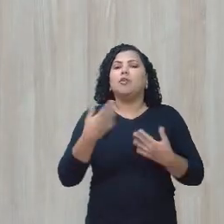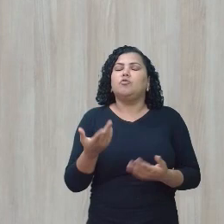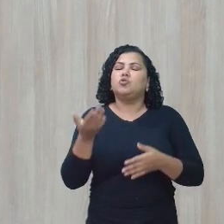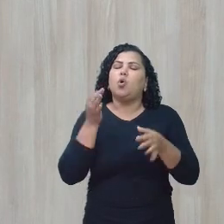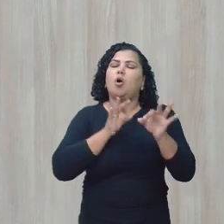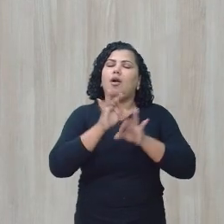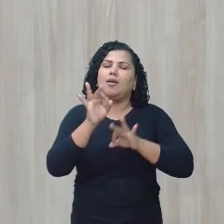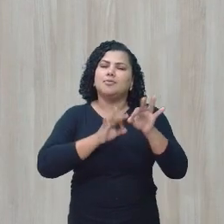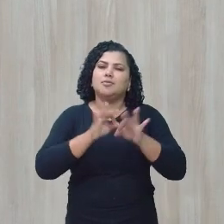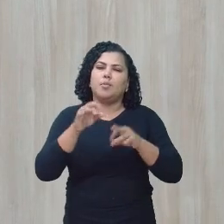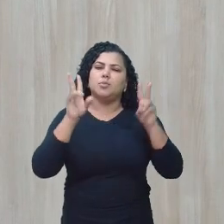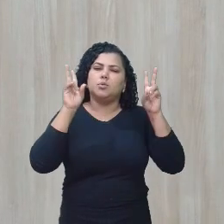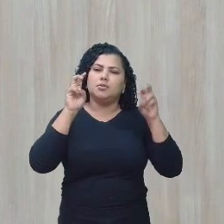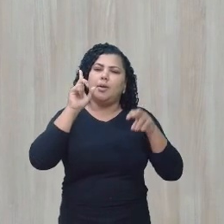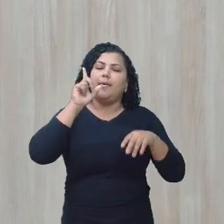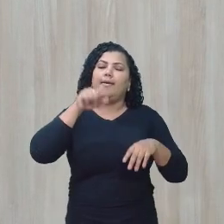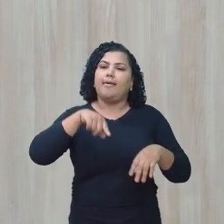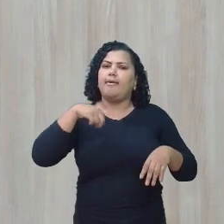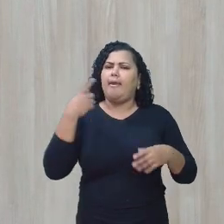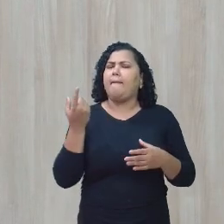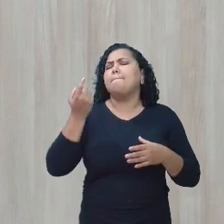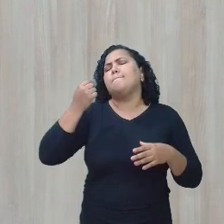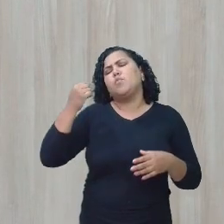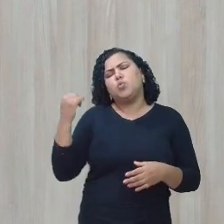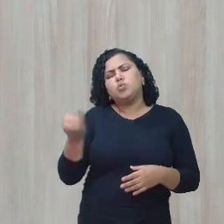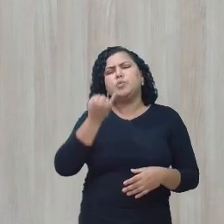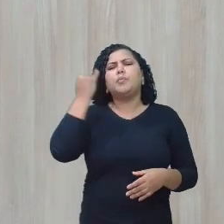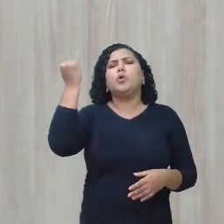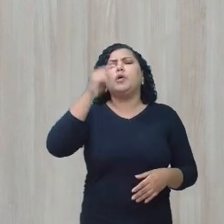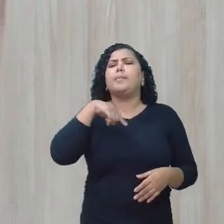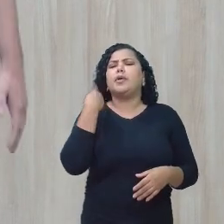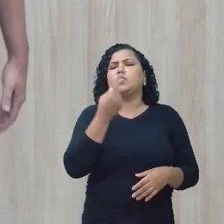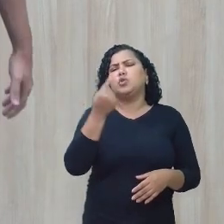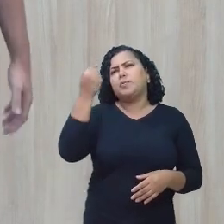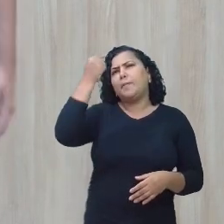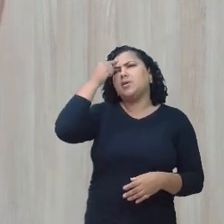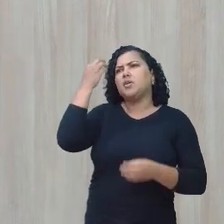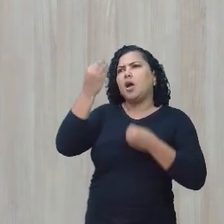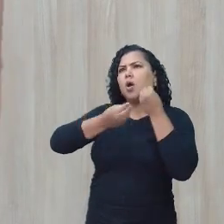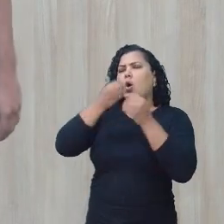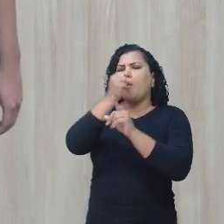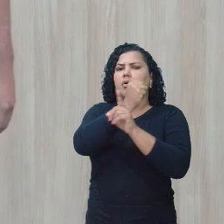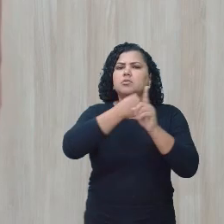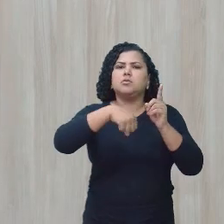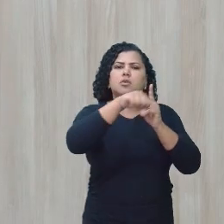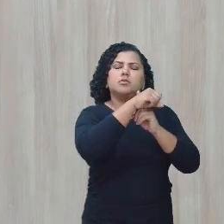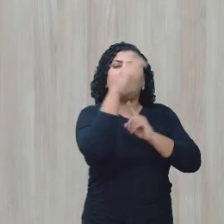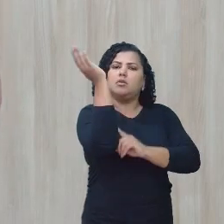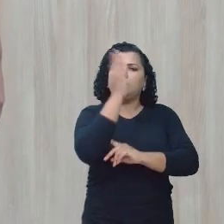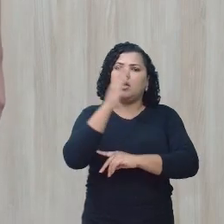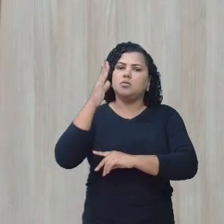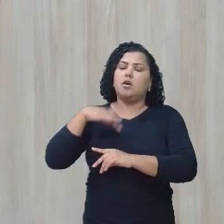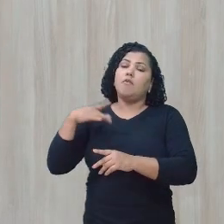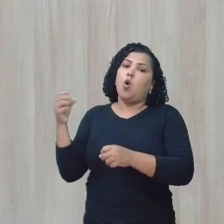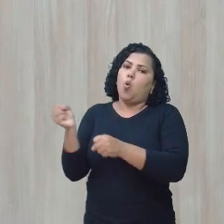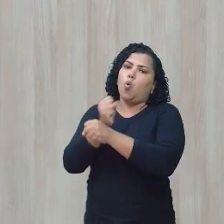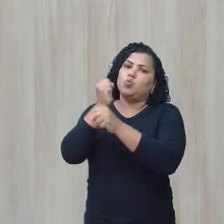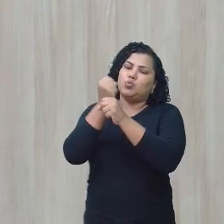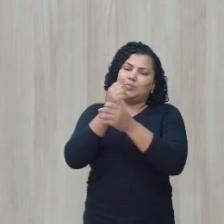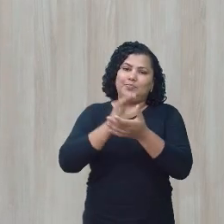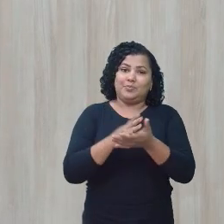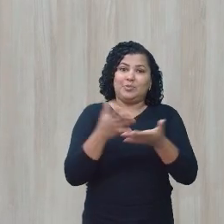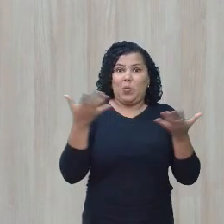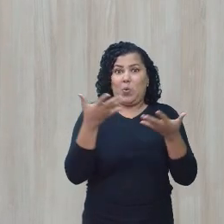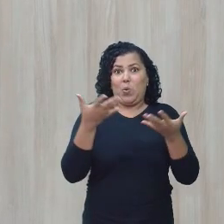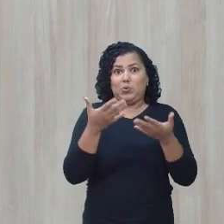esse tema realmente fundamental para pensar a construção da sociedade brasileira. E aí hoje eu estou muito bem acompanhado, né?